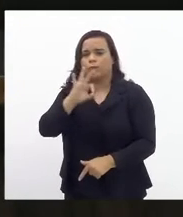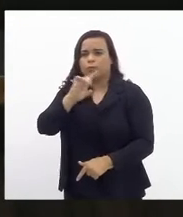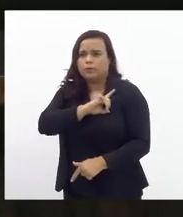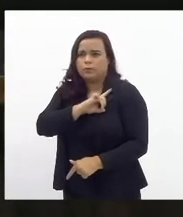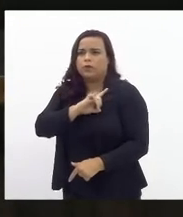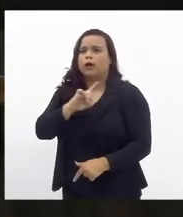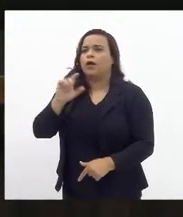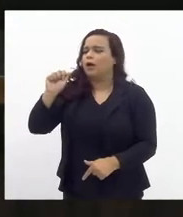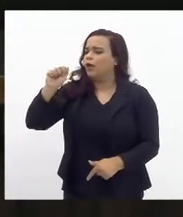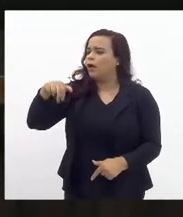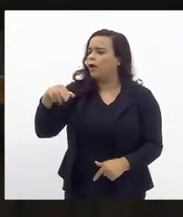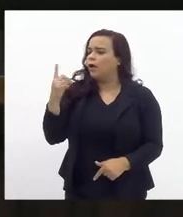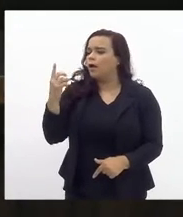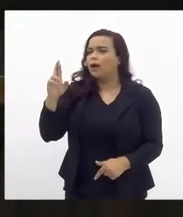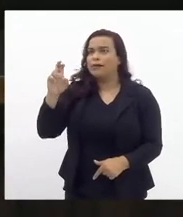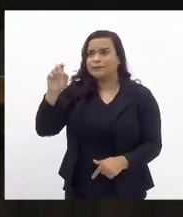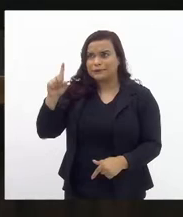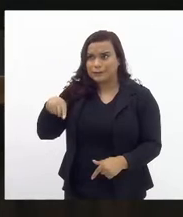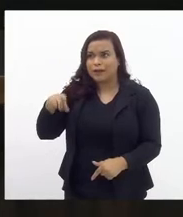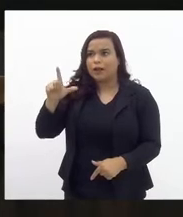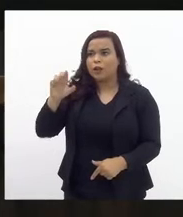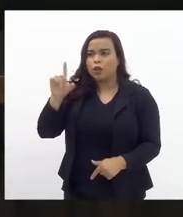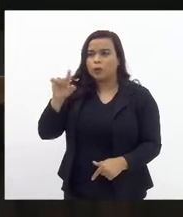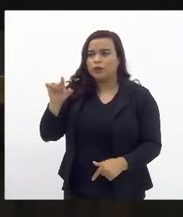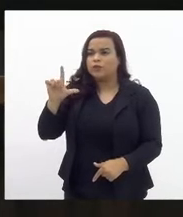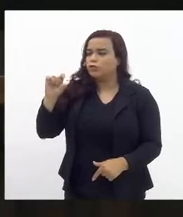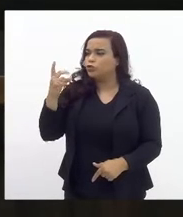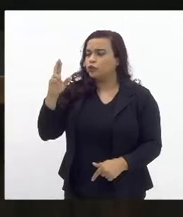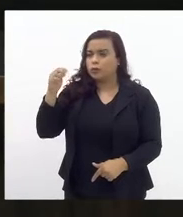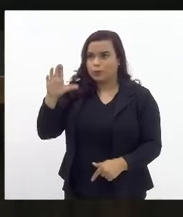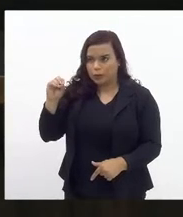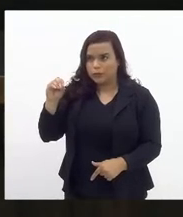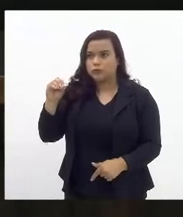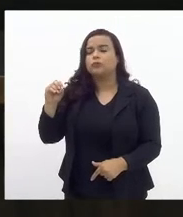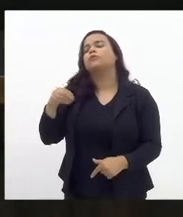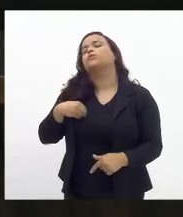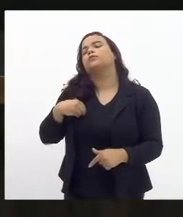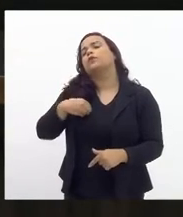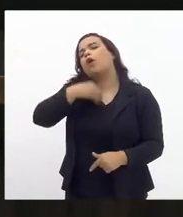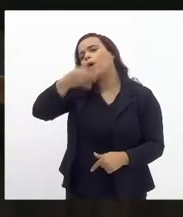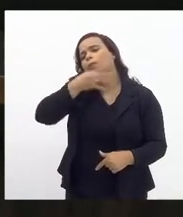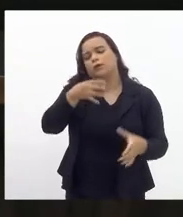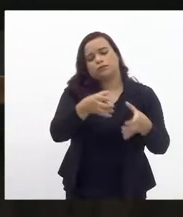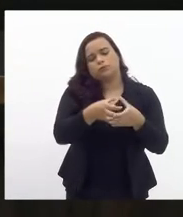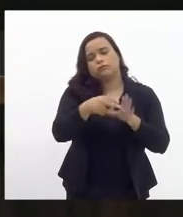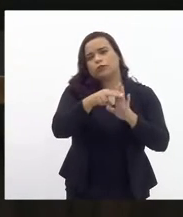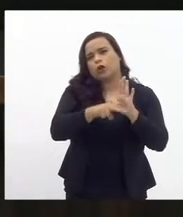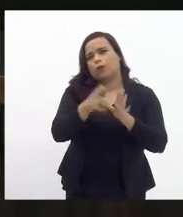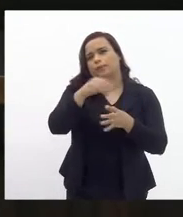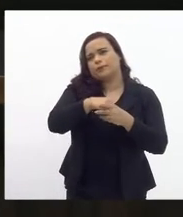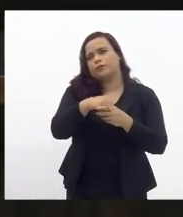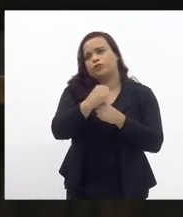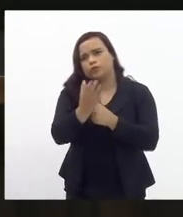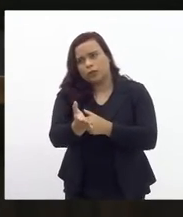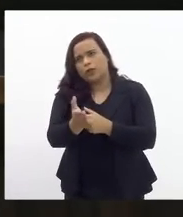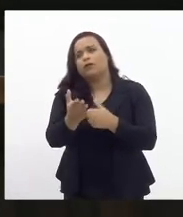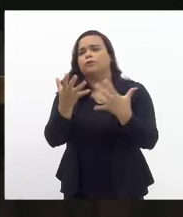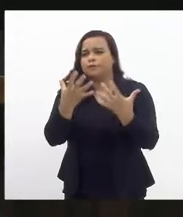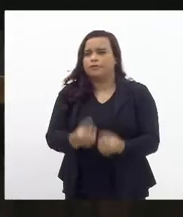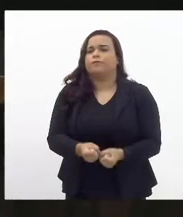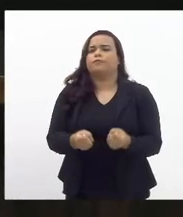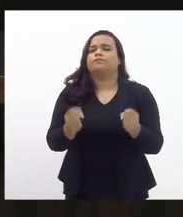Luiz Pinto Lourenço. Pareceres da comissão de normas internas e proposições externas favoráveis. Relator Rodrigo Amorim.